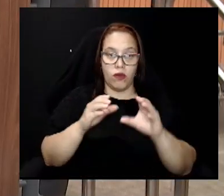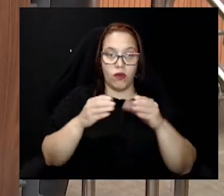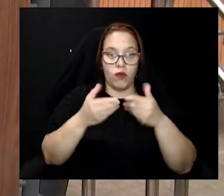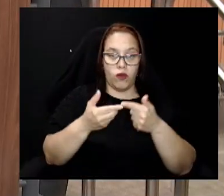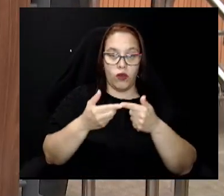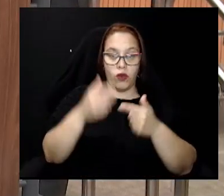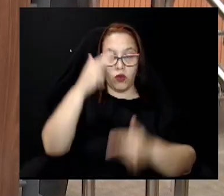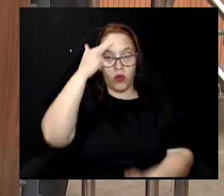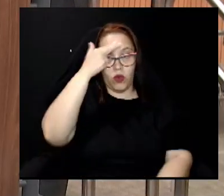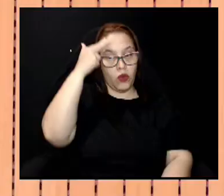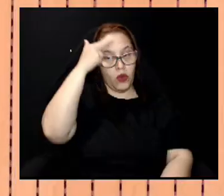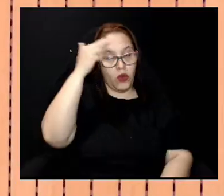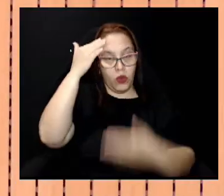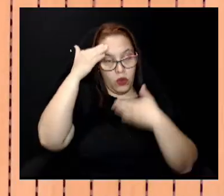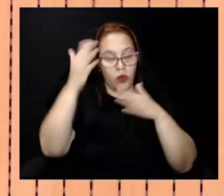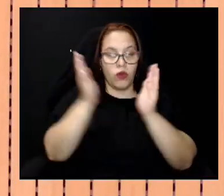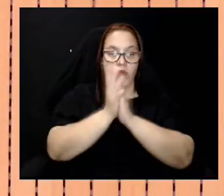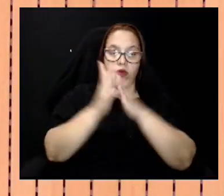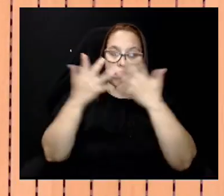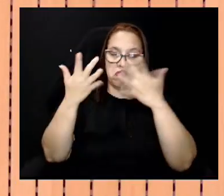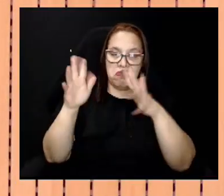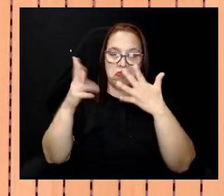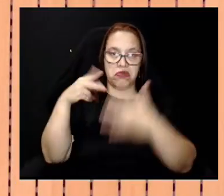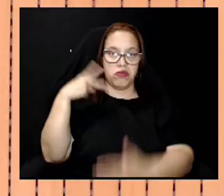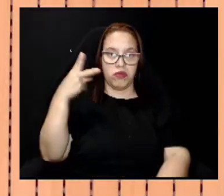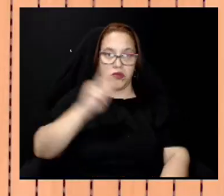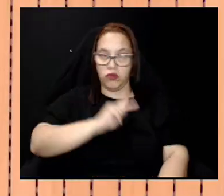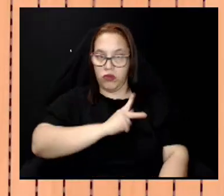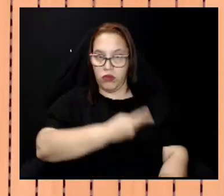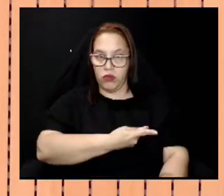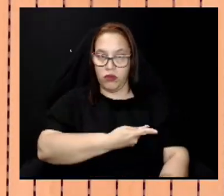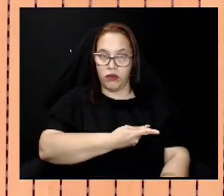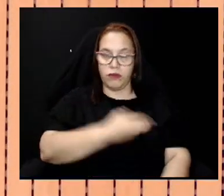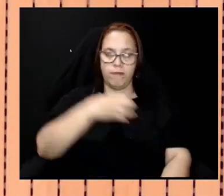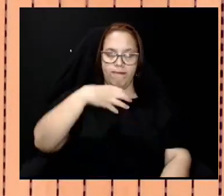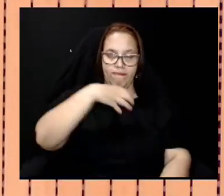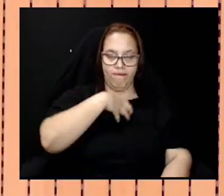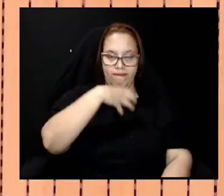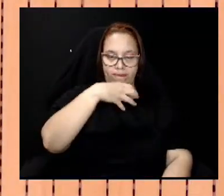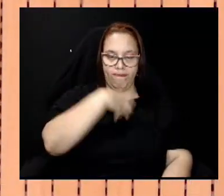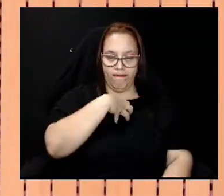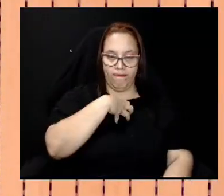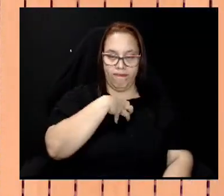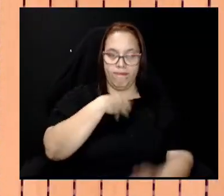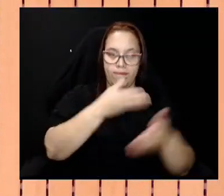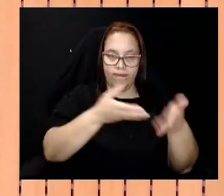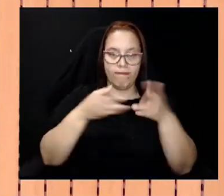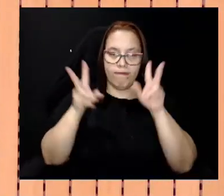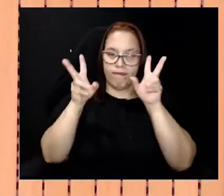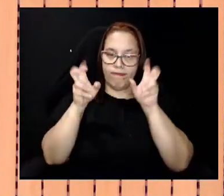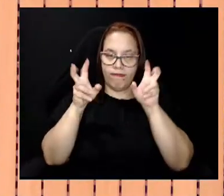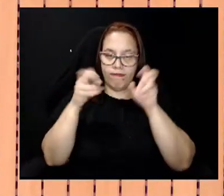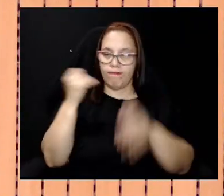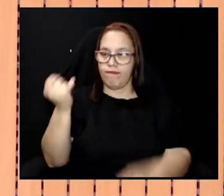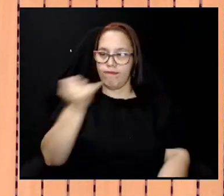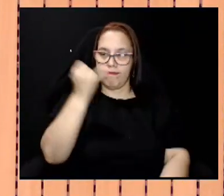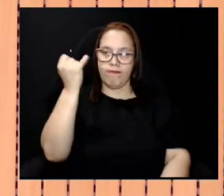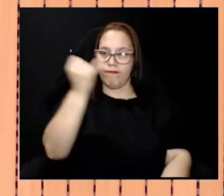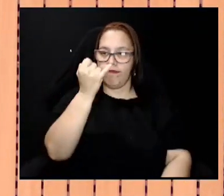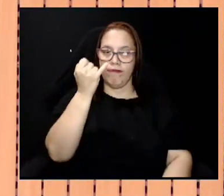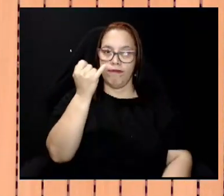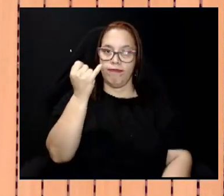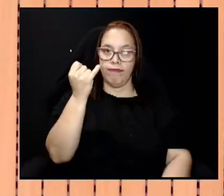agradecer e parabenizar o vereador Paulo Haddad pela sensibilidade de trazer um tema tão importante num